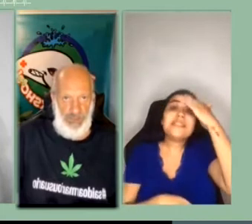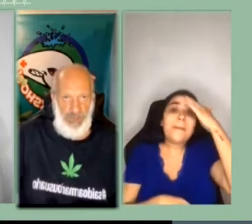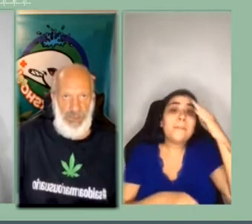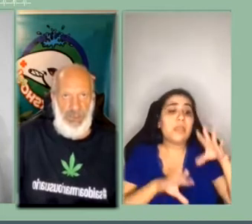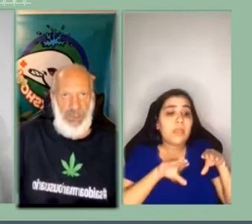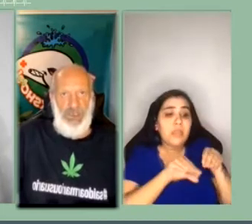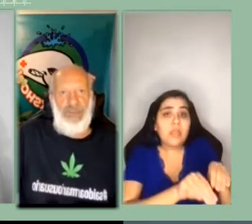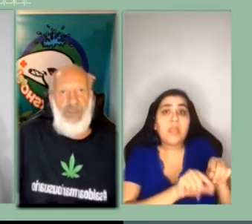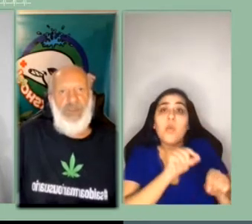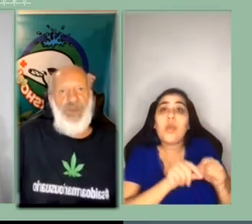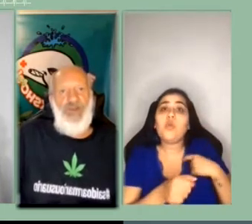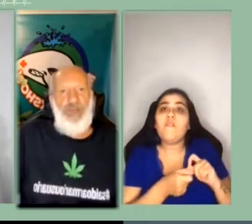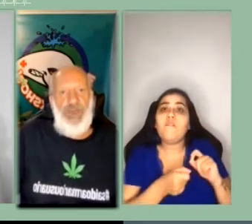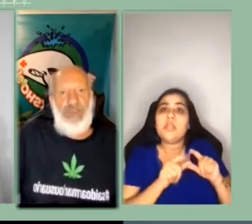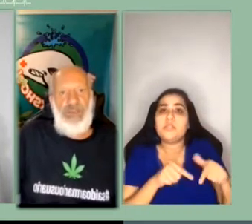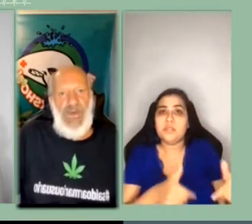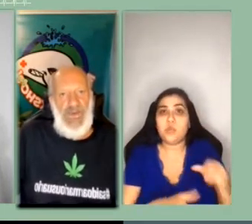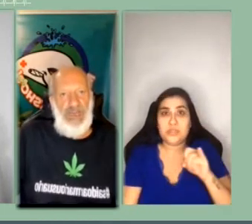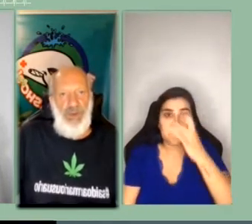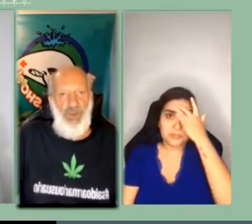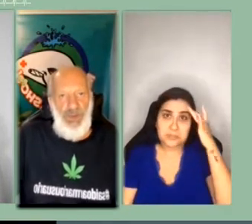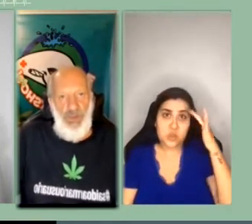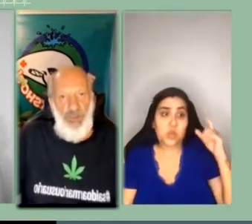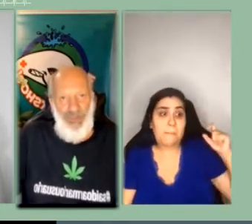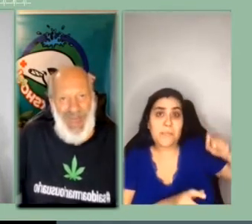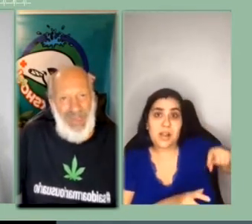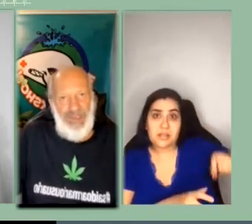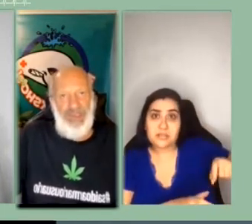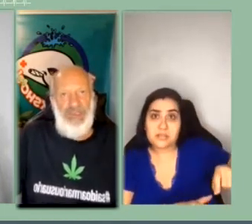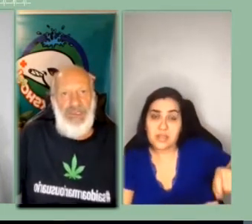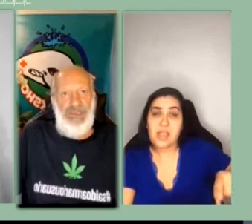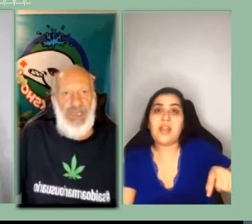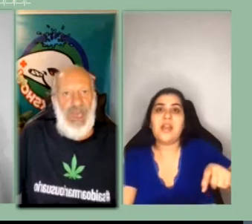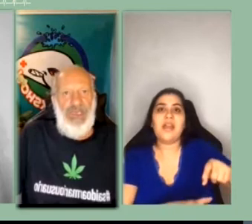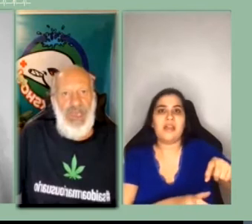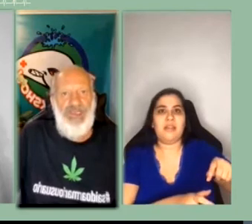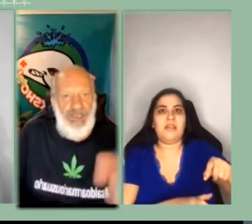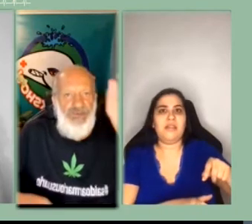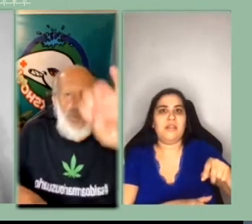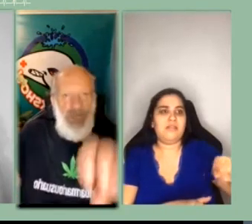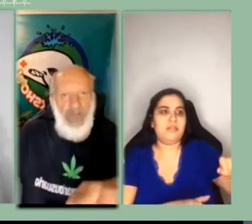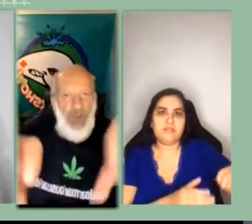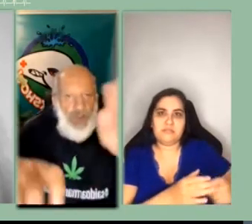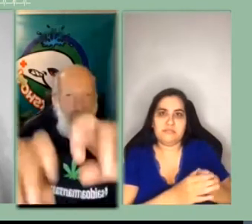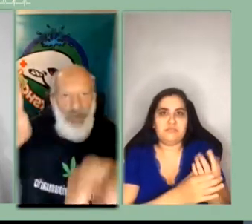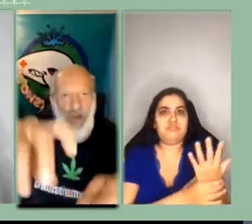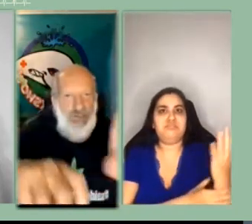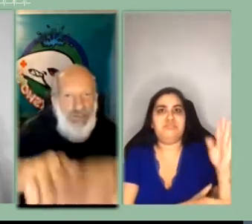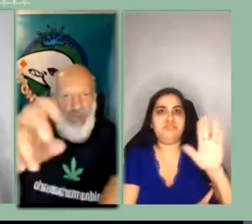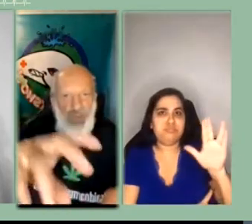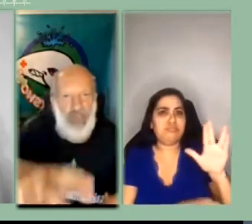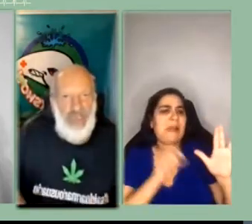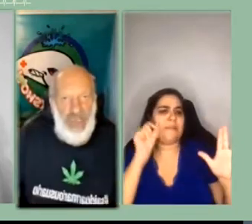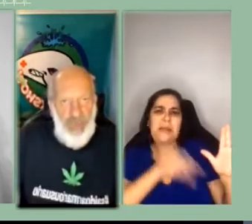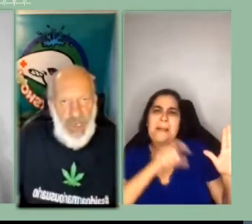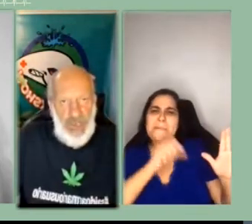fazendo. Se a pessoa vai plantar um beck e aí enche de veneno agrotóxico